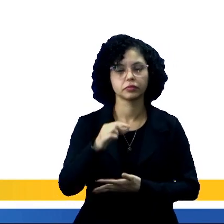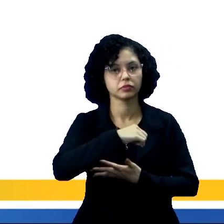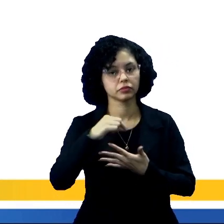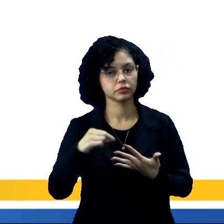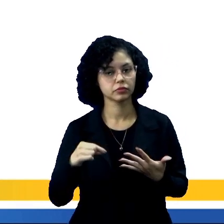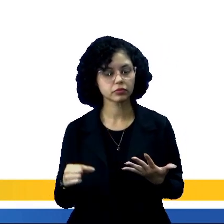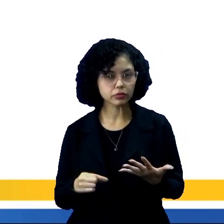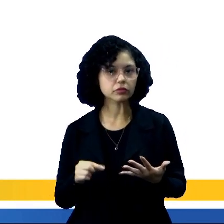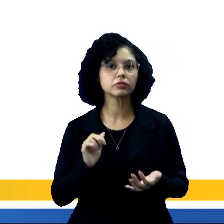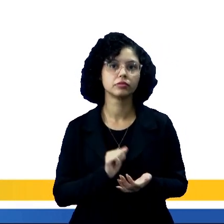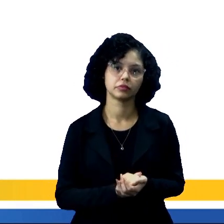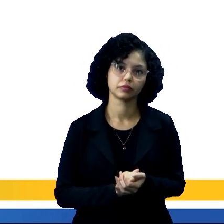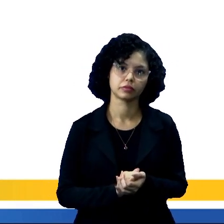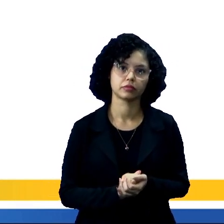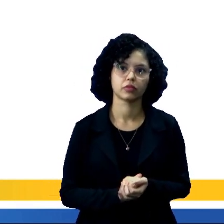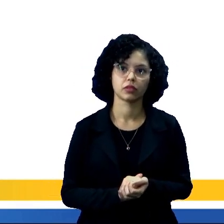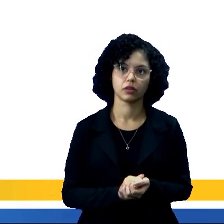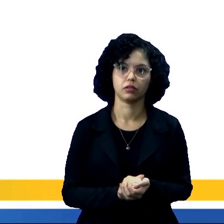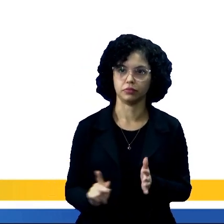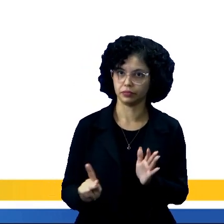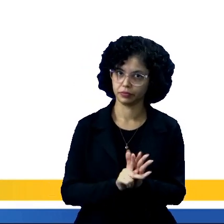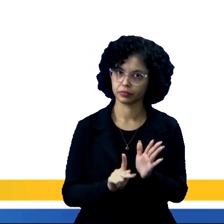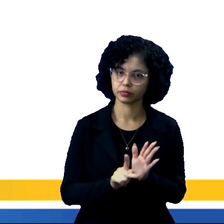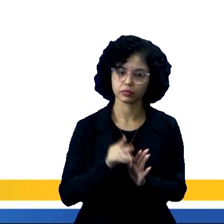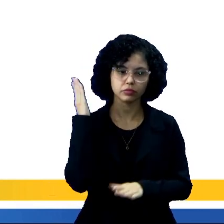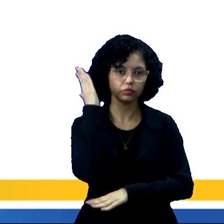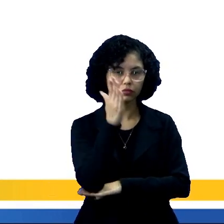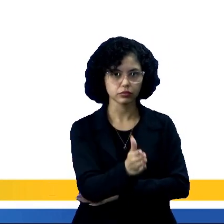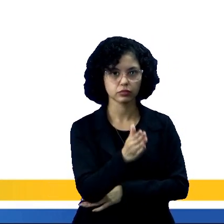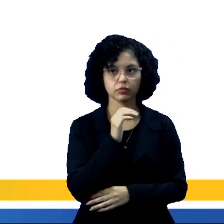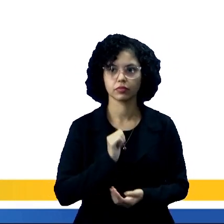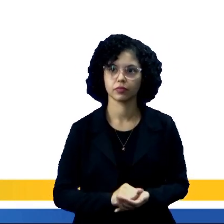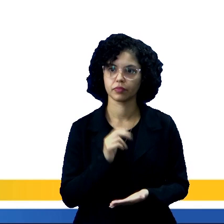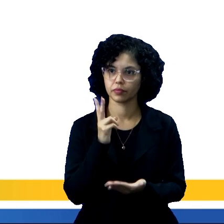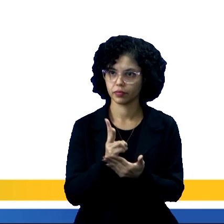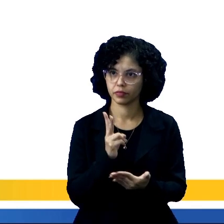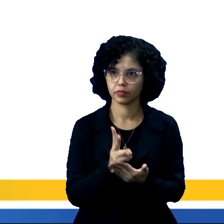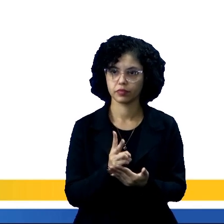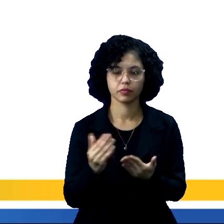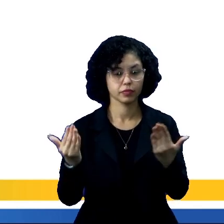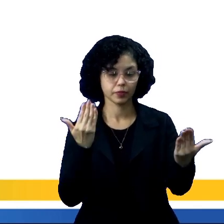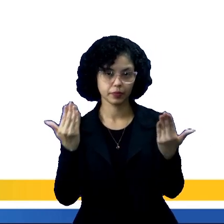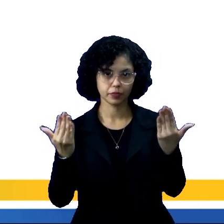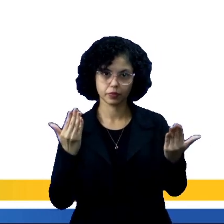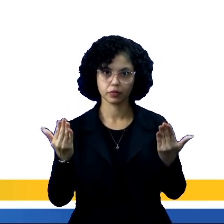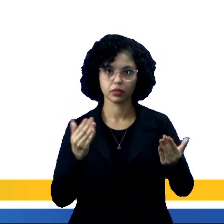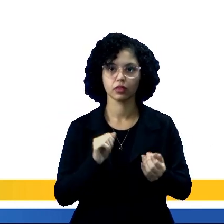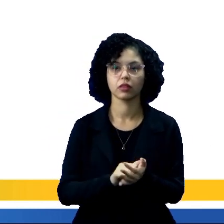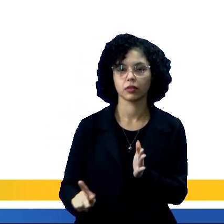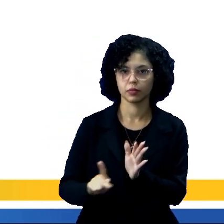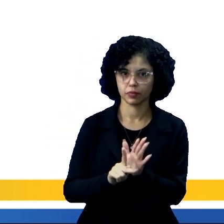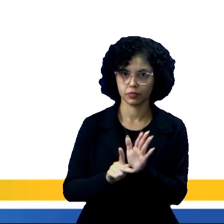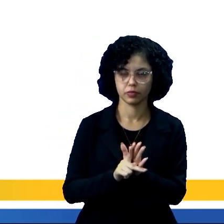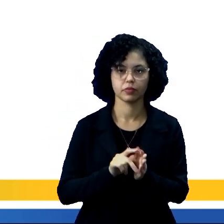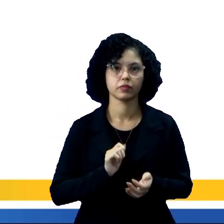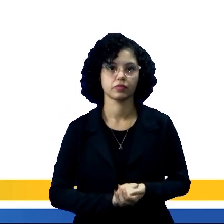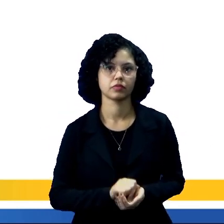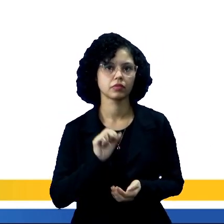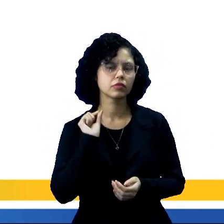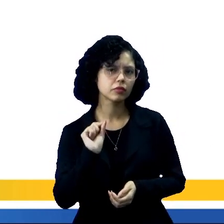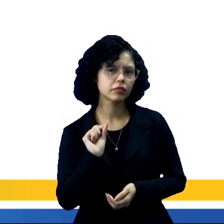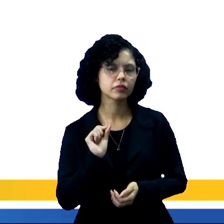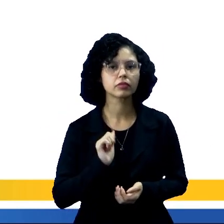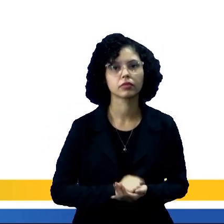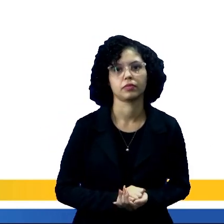se desloca numa determinada direção e sempre paralelo a si próprio. Isto é,